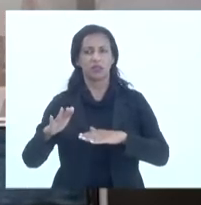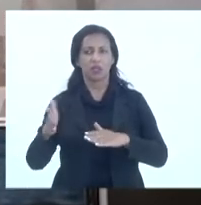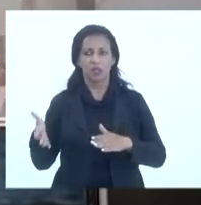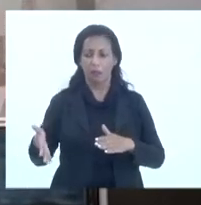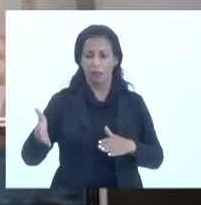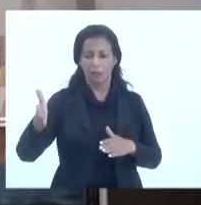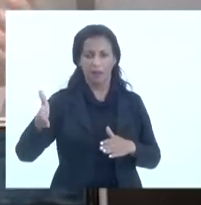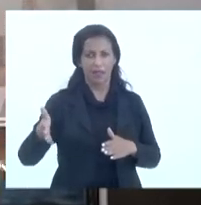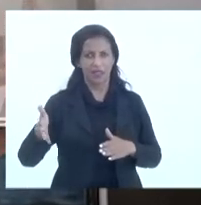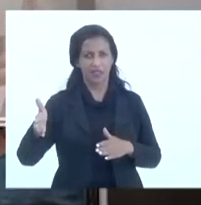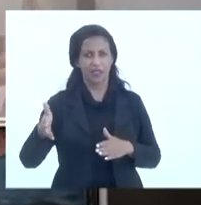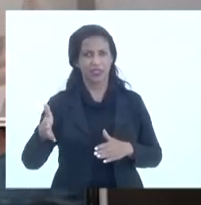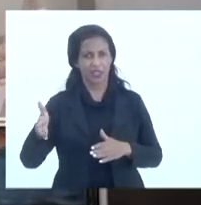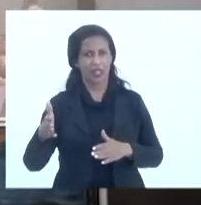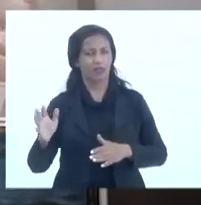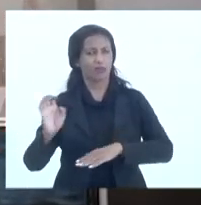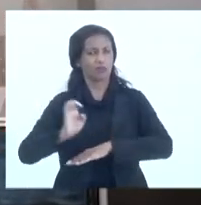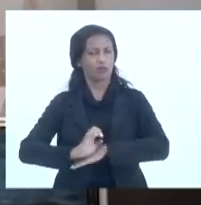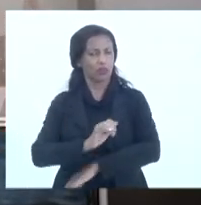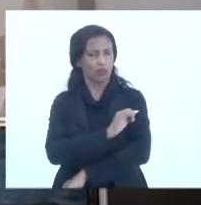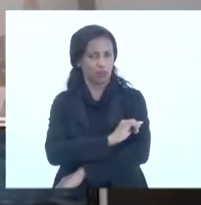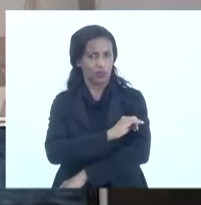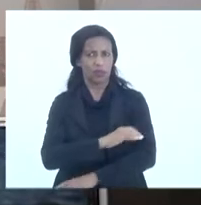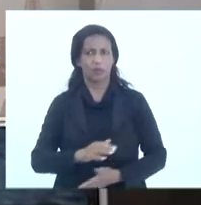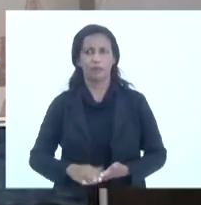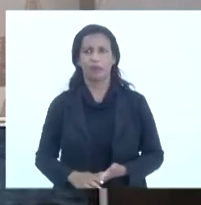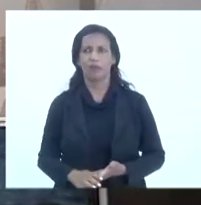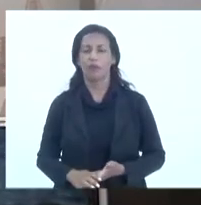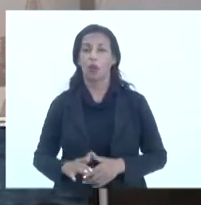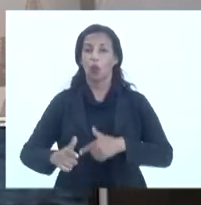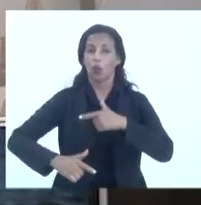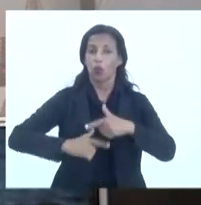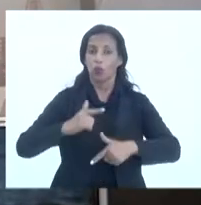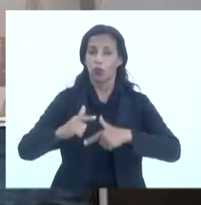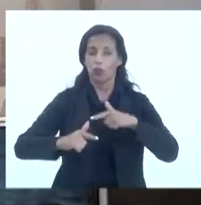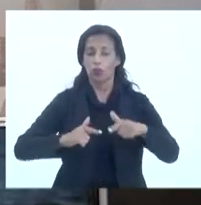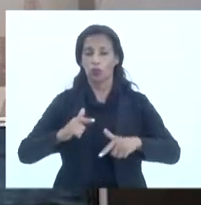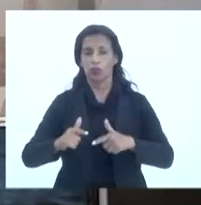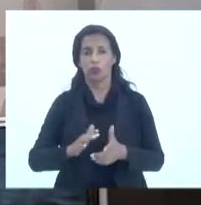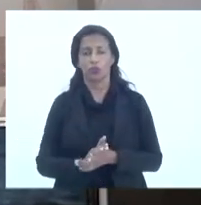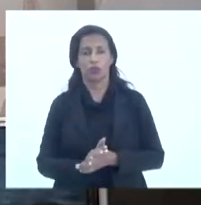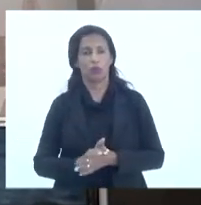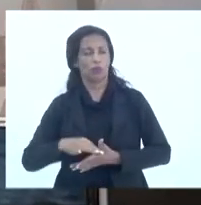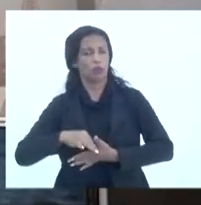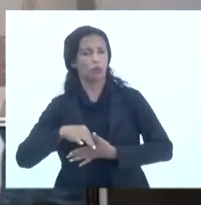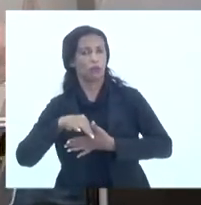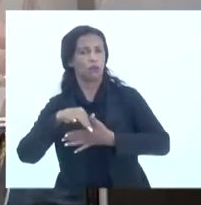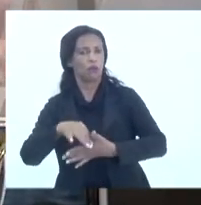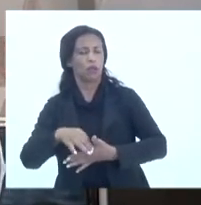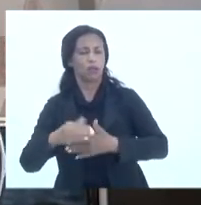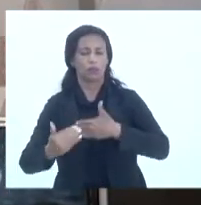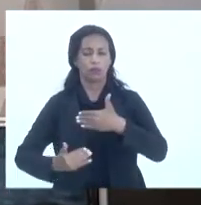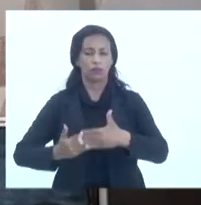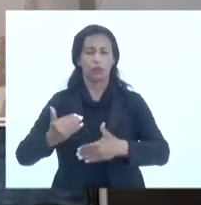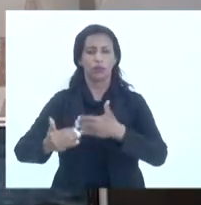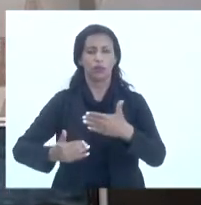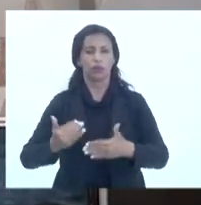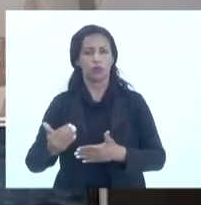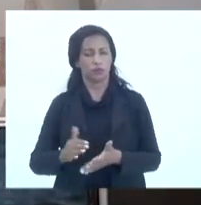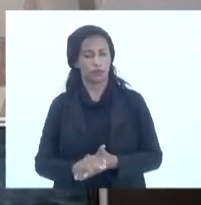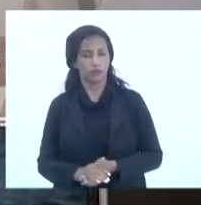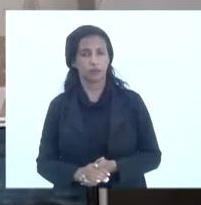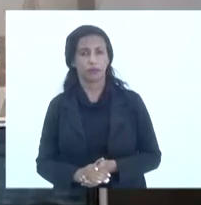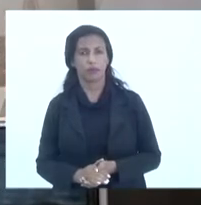marginais no estado do Rio. Com o trabalho do líder, foi desenvolvido e foi